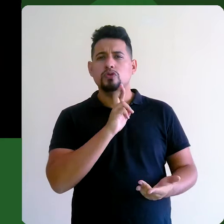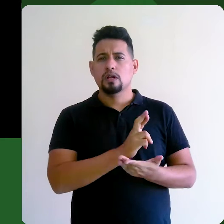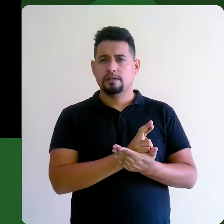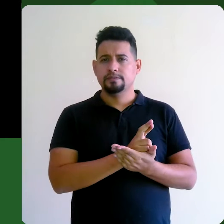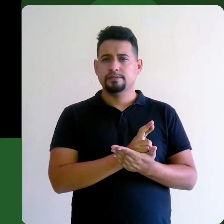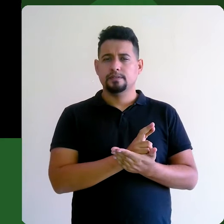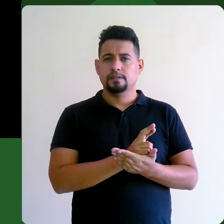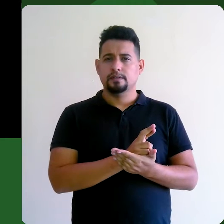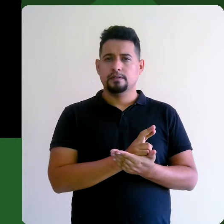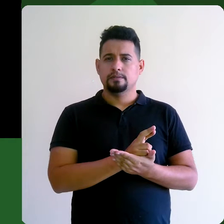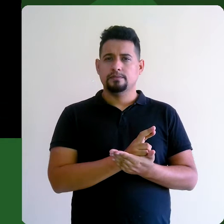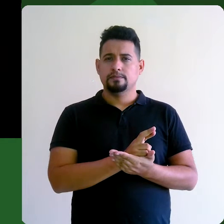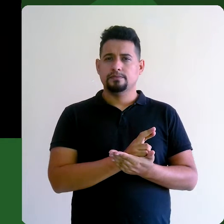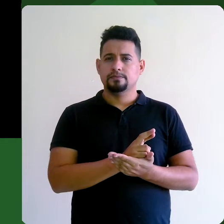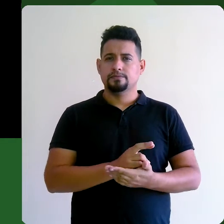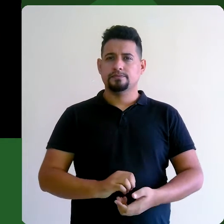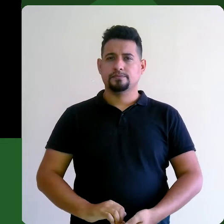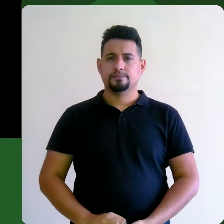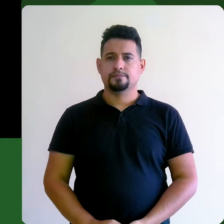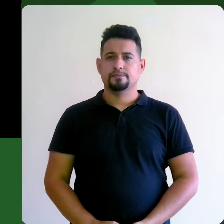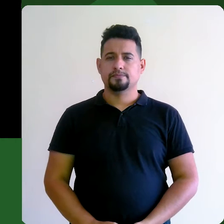total